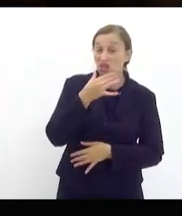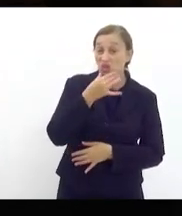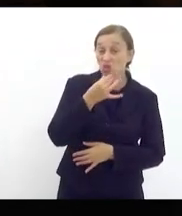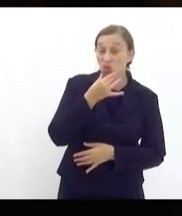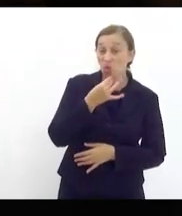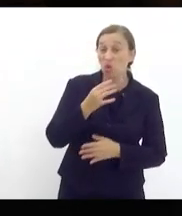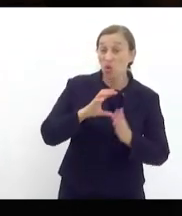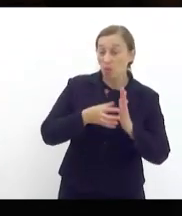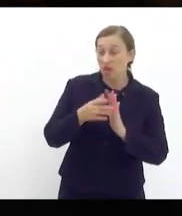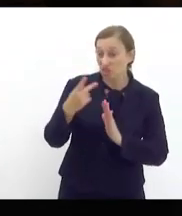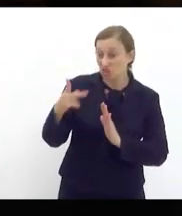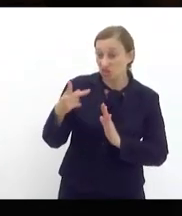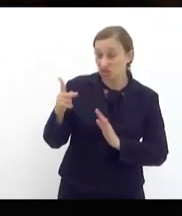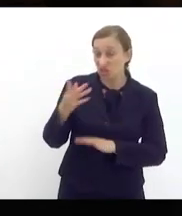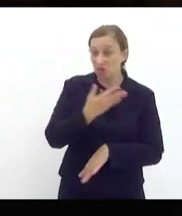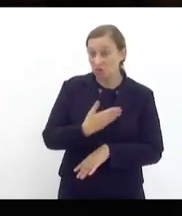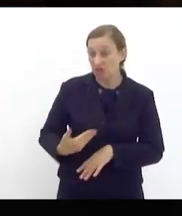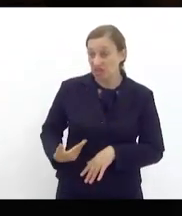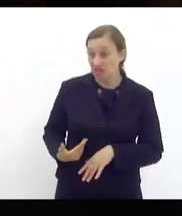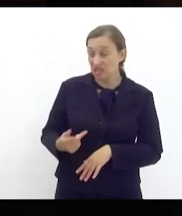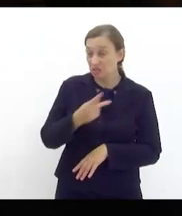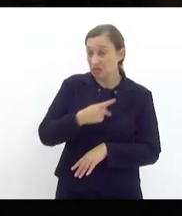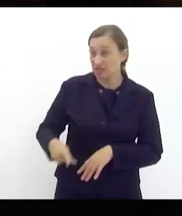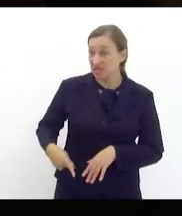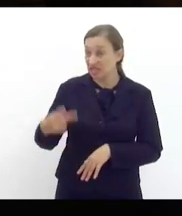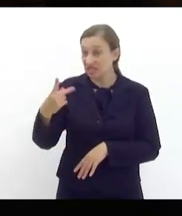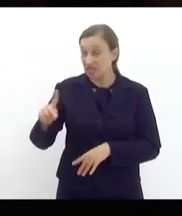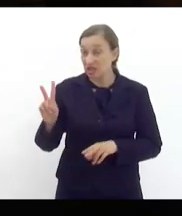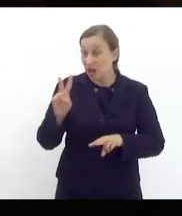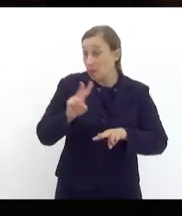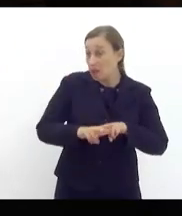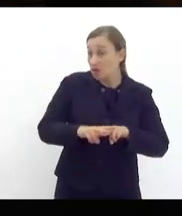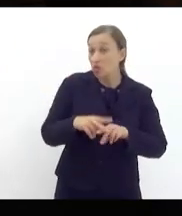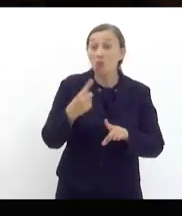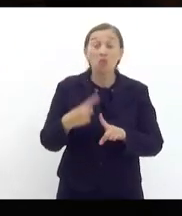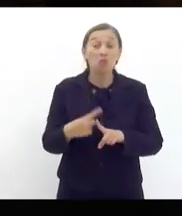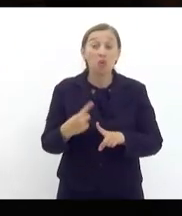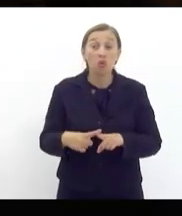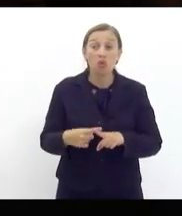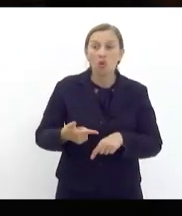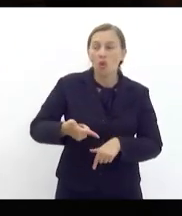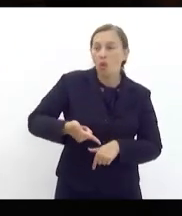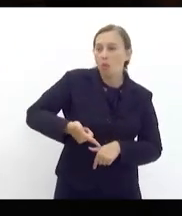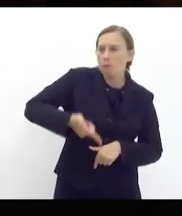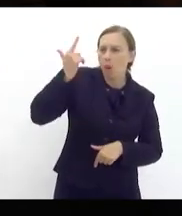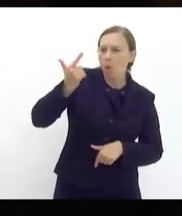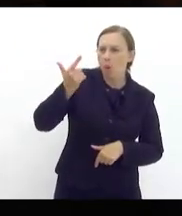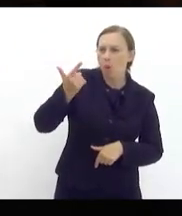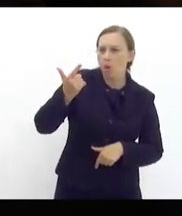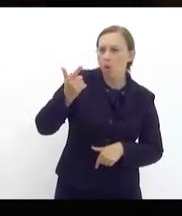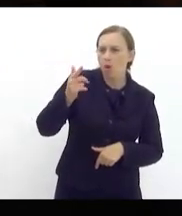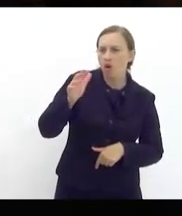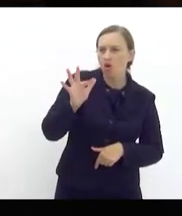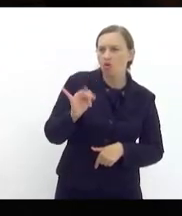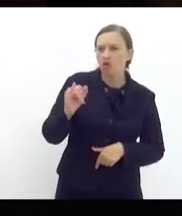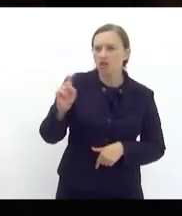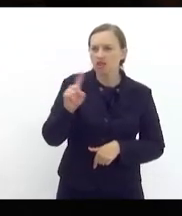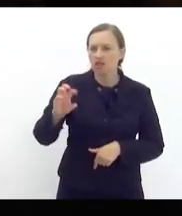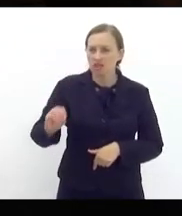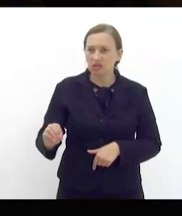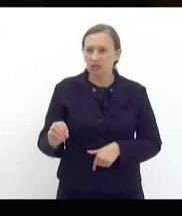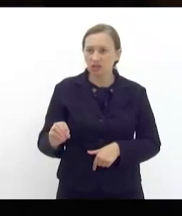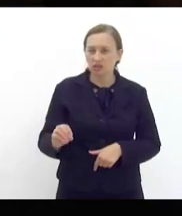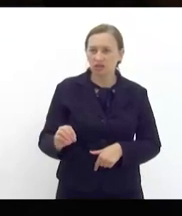partido dele o presidente do partido dele está preso porque atirou de fuzil em cima na polícia federal